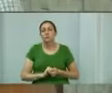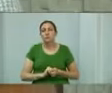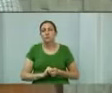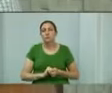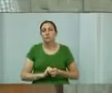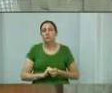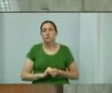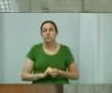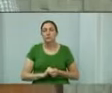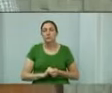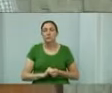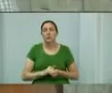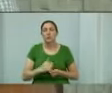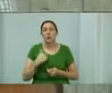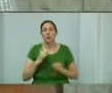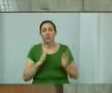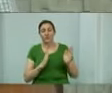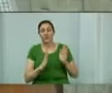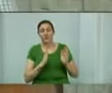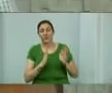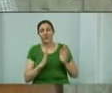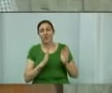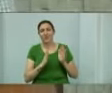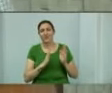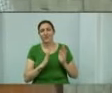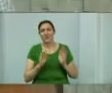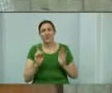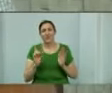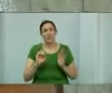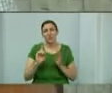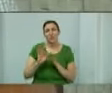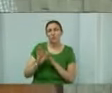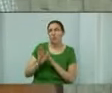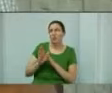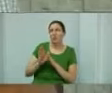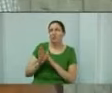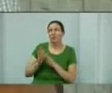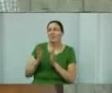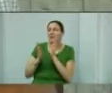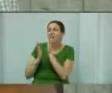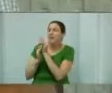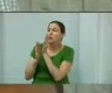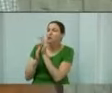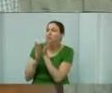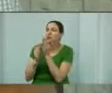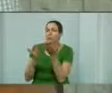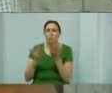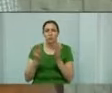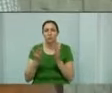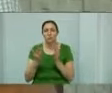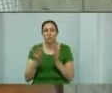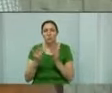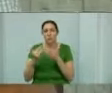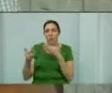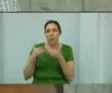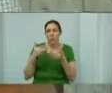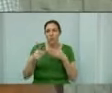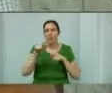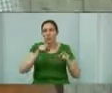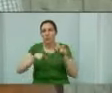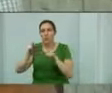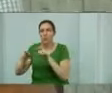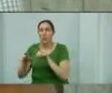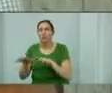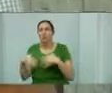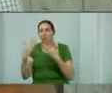E eu estou numa fase que não dou elogios gratuitos, eu dou para quem realmente... Então, eu quero agradecer a todos os vereadores